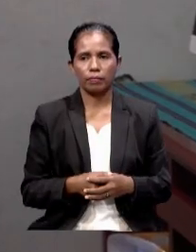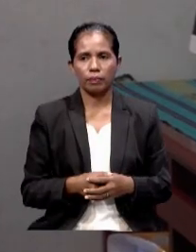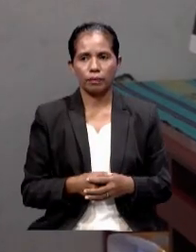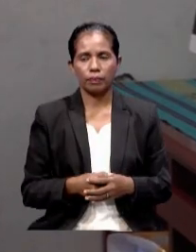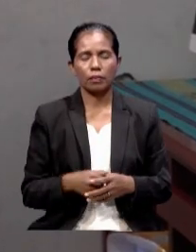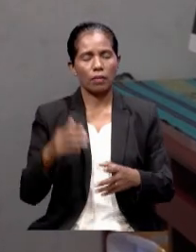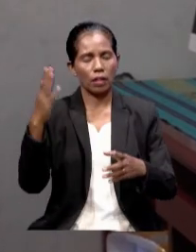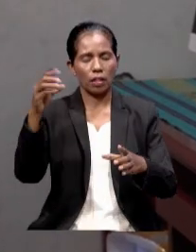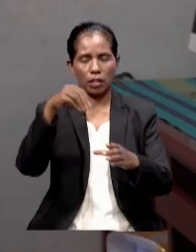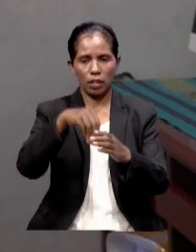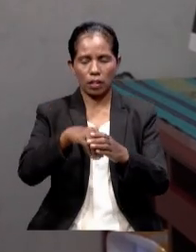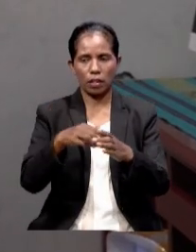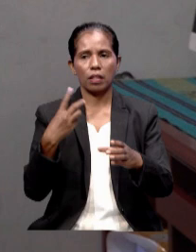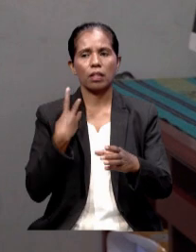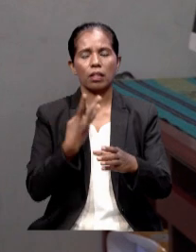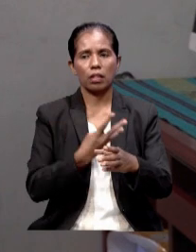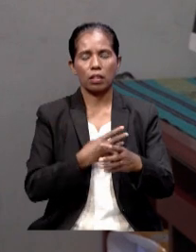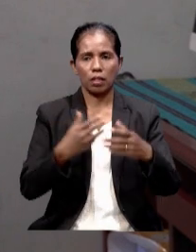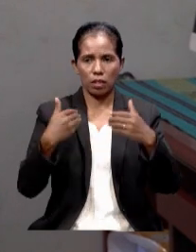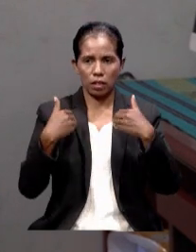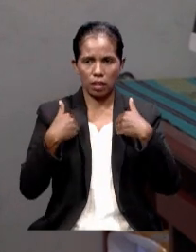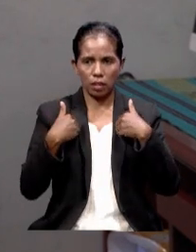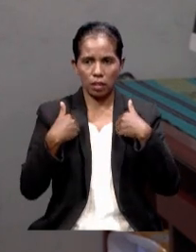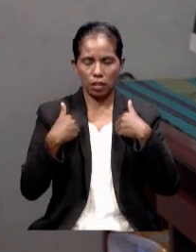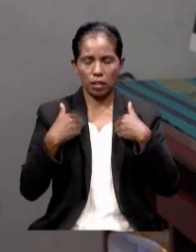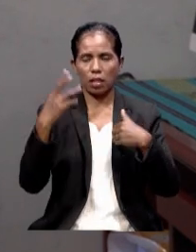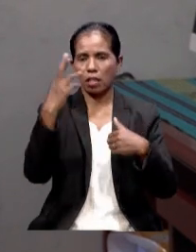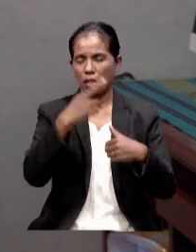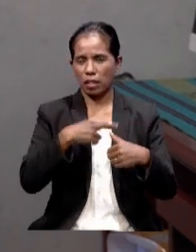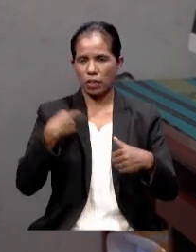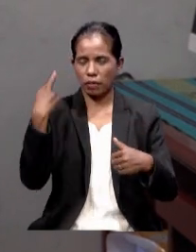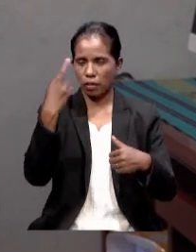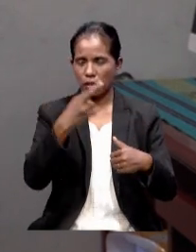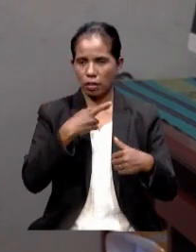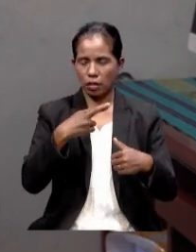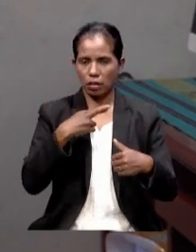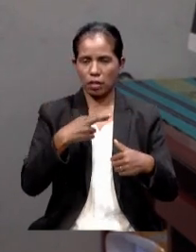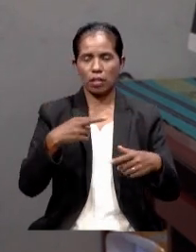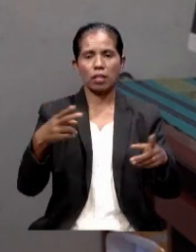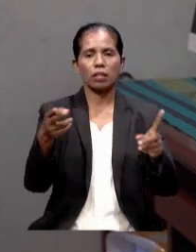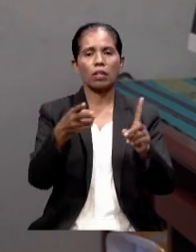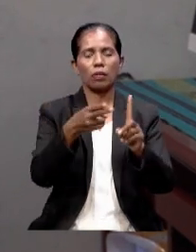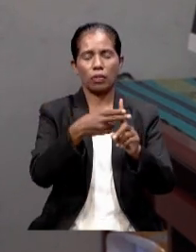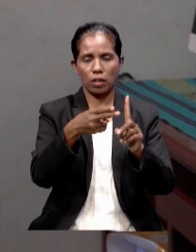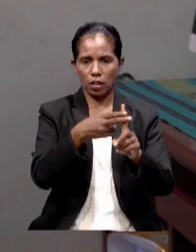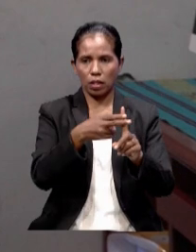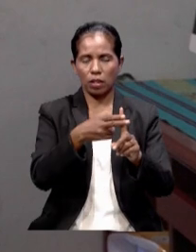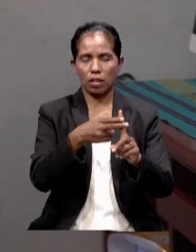Iha lara ne, ita iha restaurante, ita iha apartamento, ita iha fatin